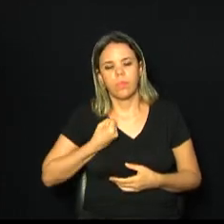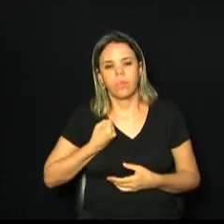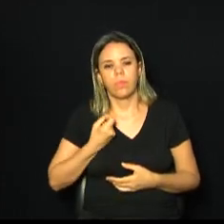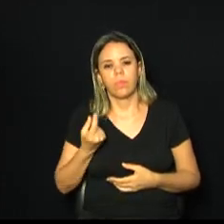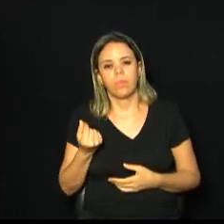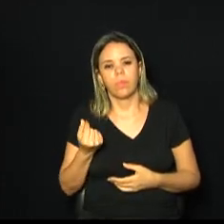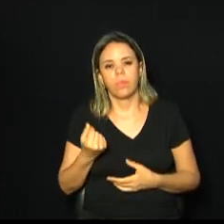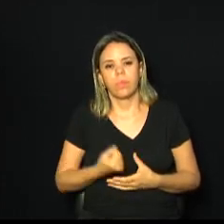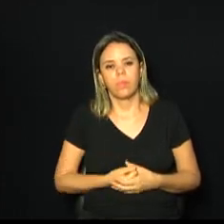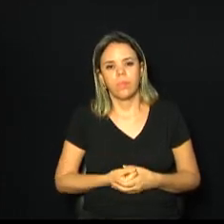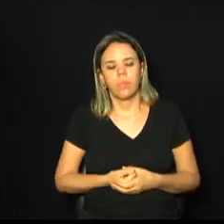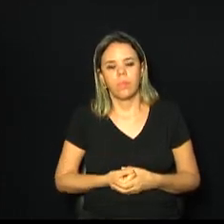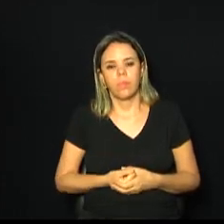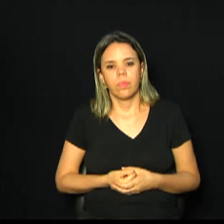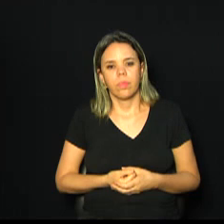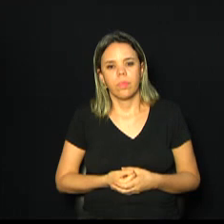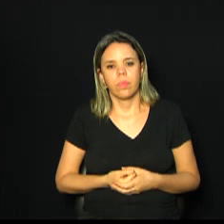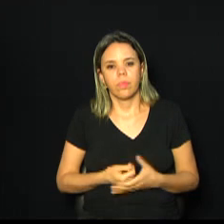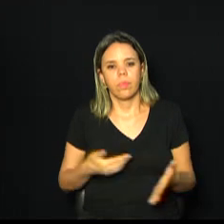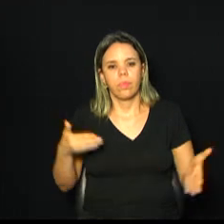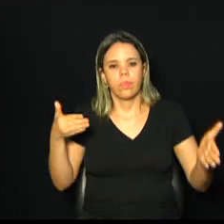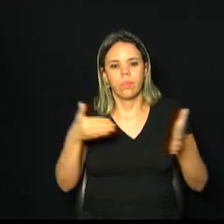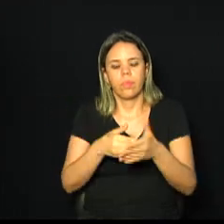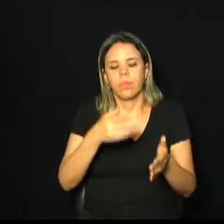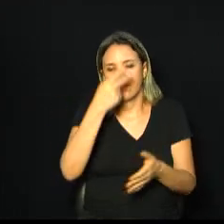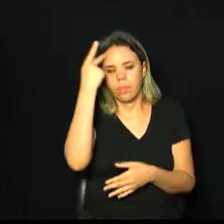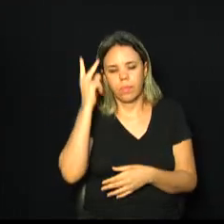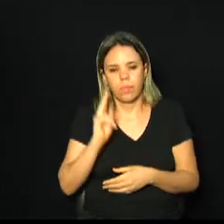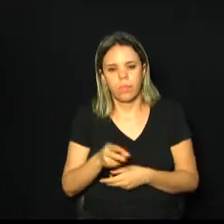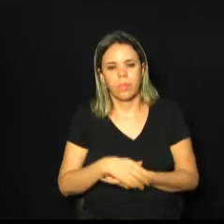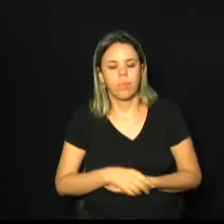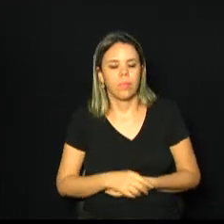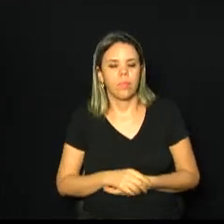dinheiro que eu vou impedir essa pessoa de prosseguir.